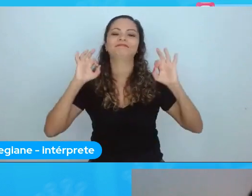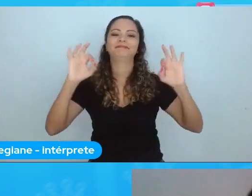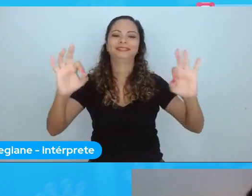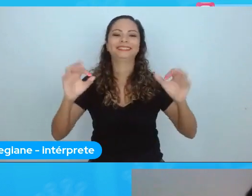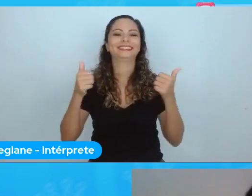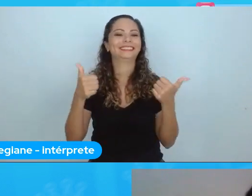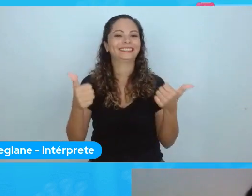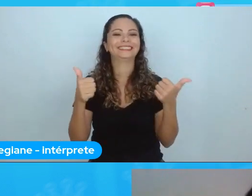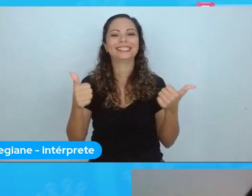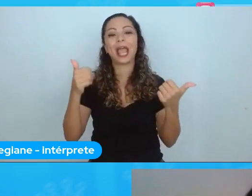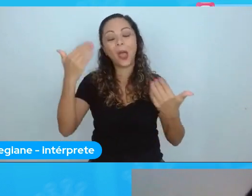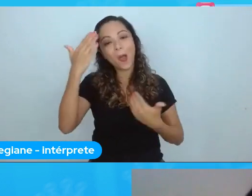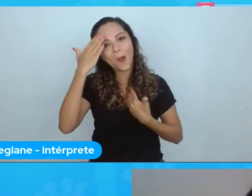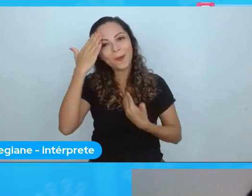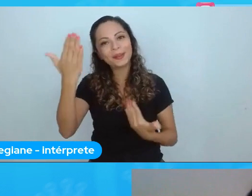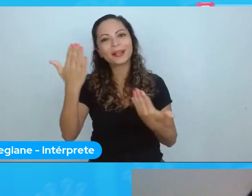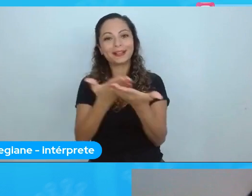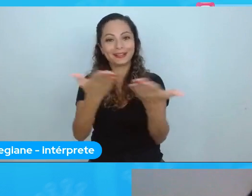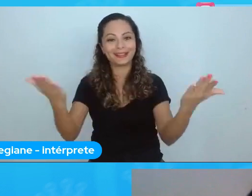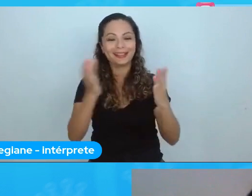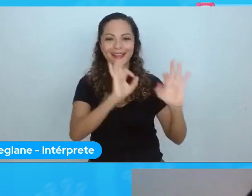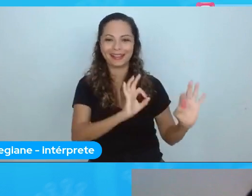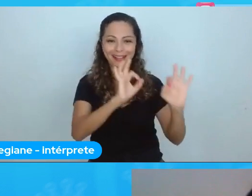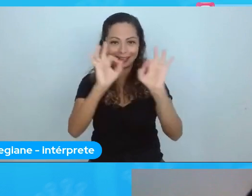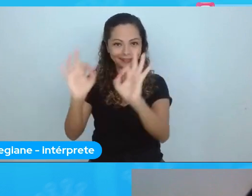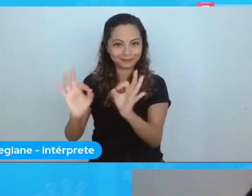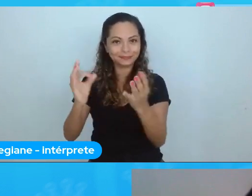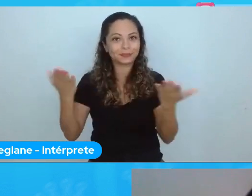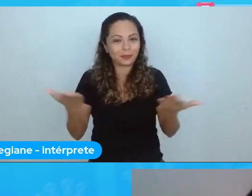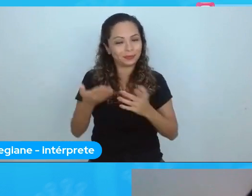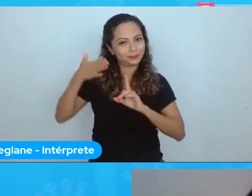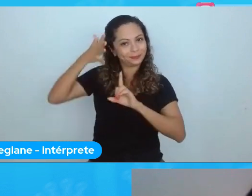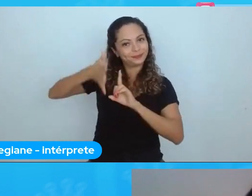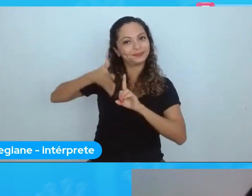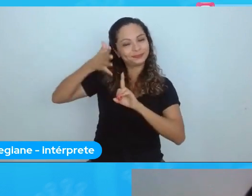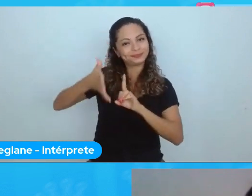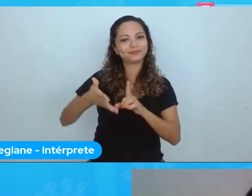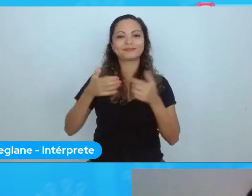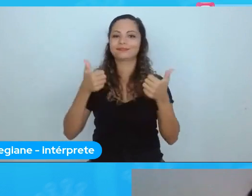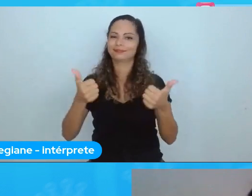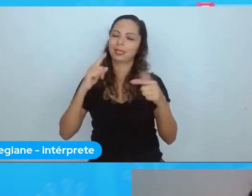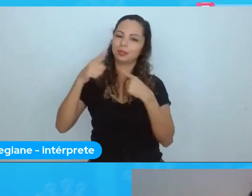aí pela presença e pela oportunidade, pelo espaço. E